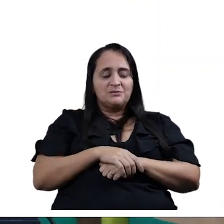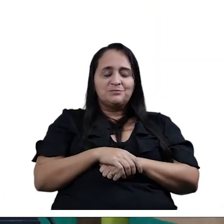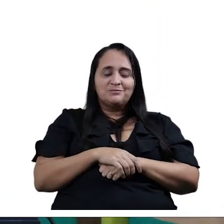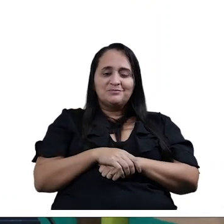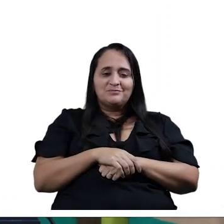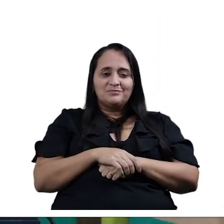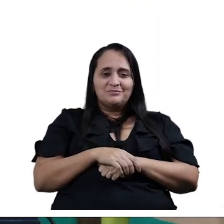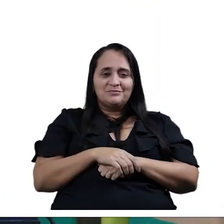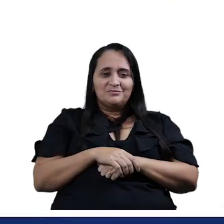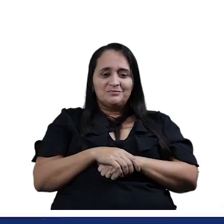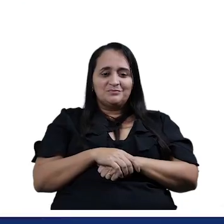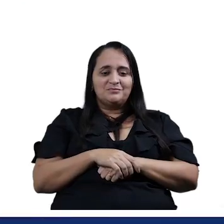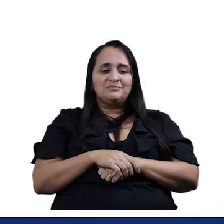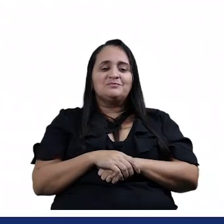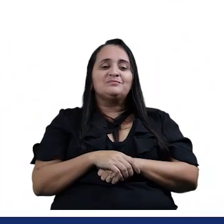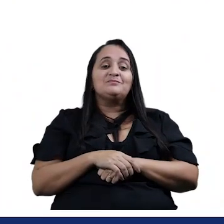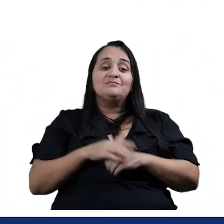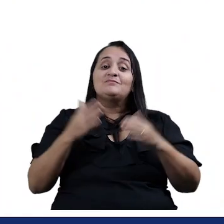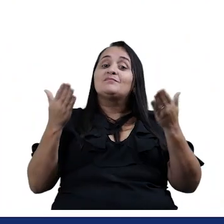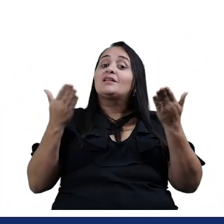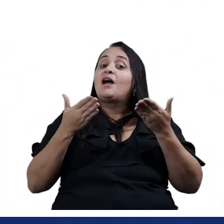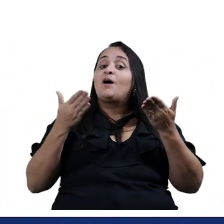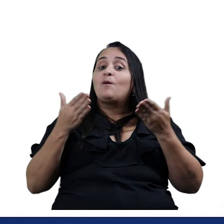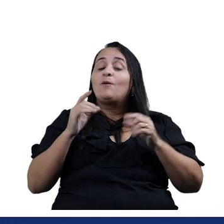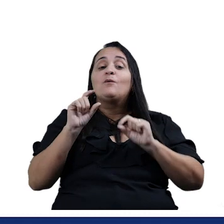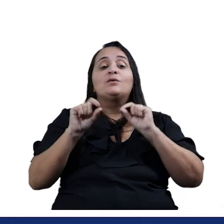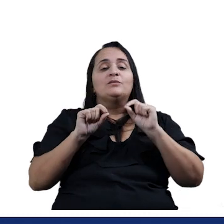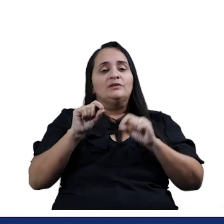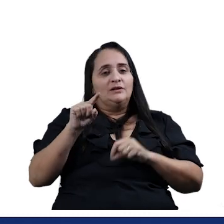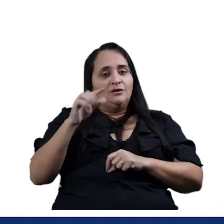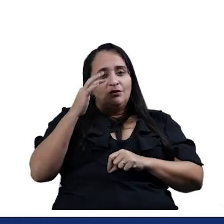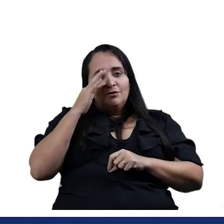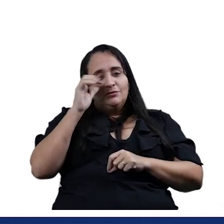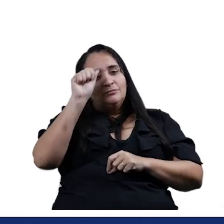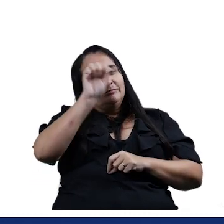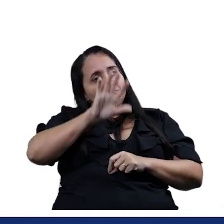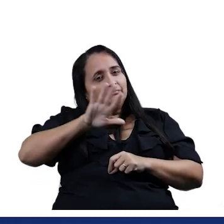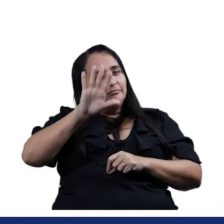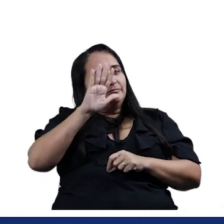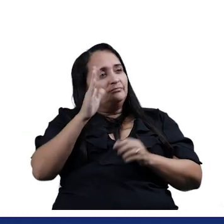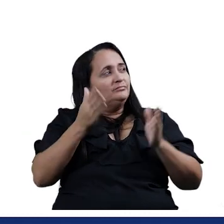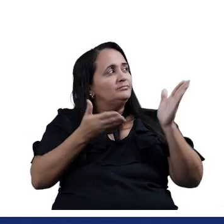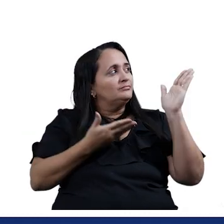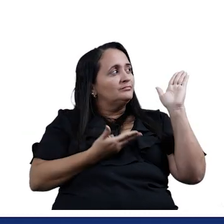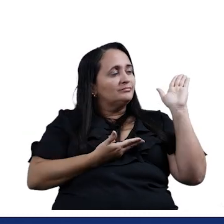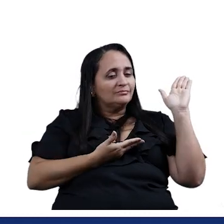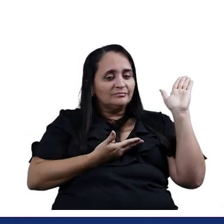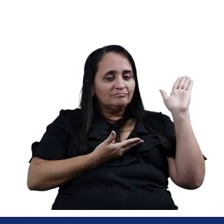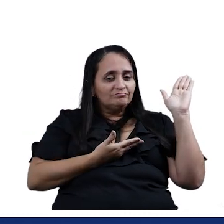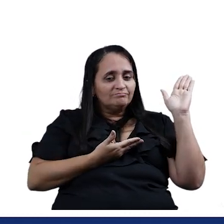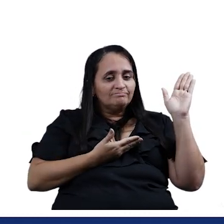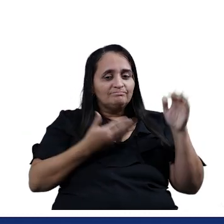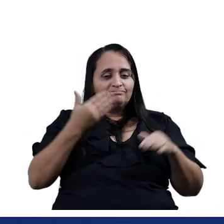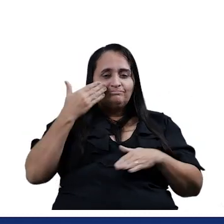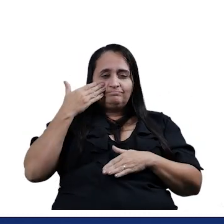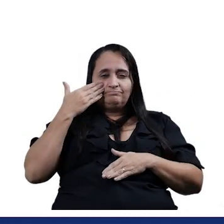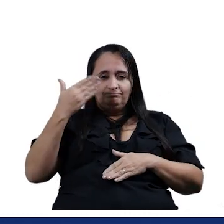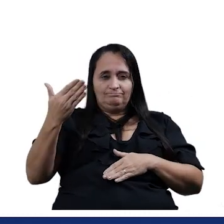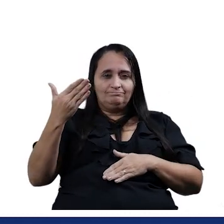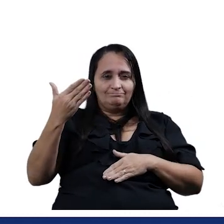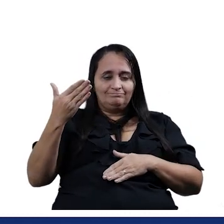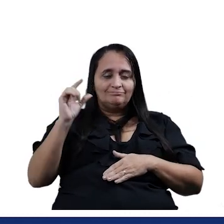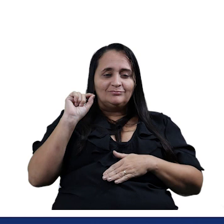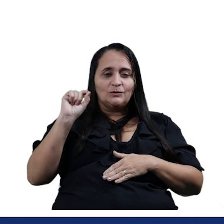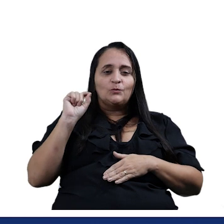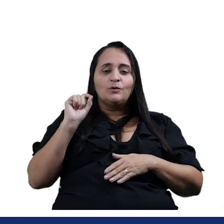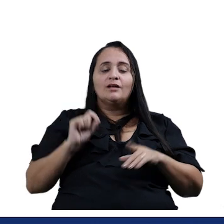questão. Vamos agora para essa questão. Observe a imagem. Na cara assim,